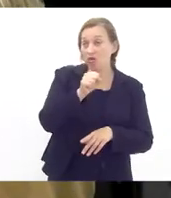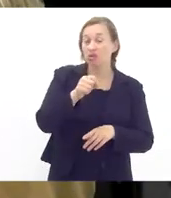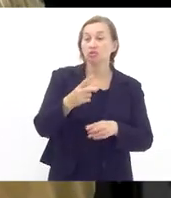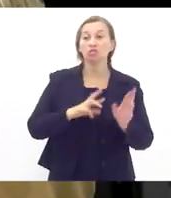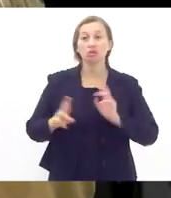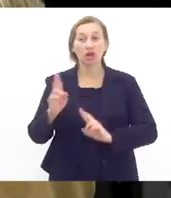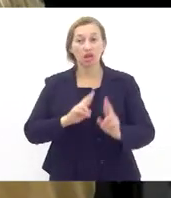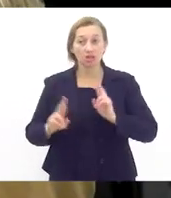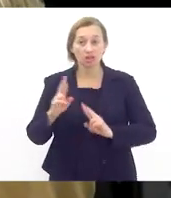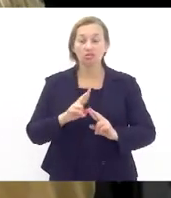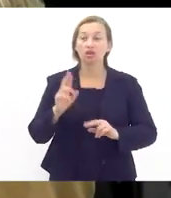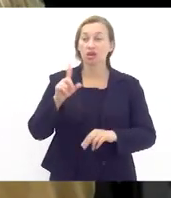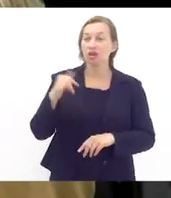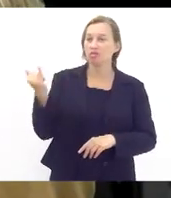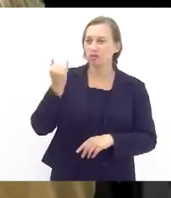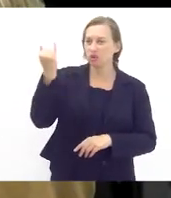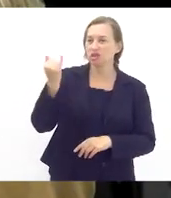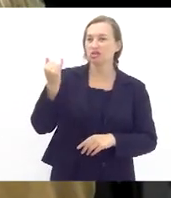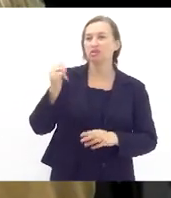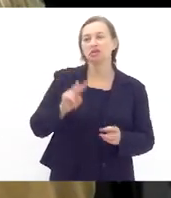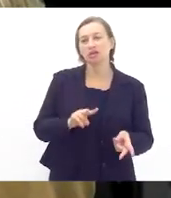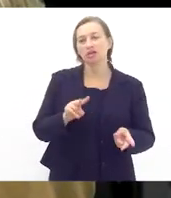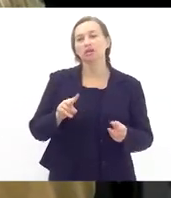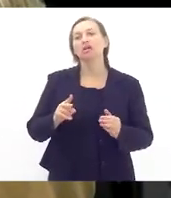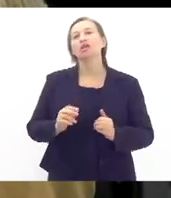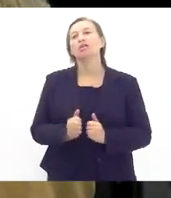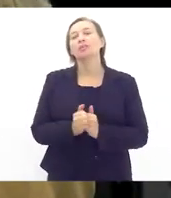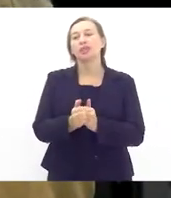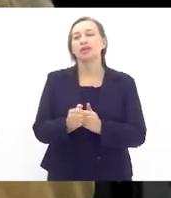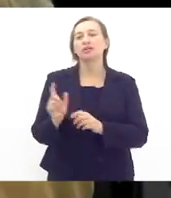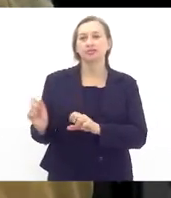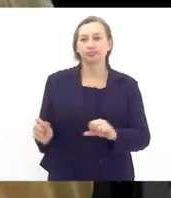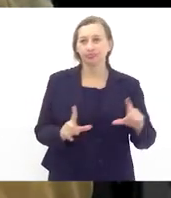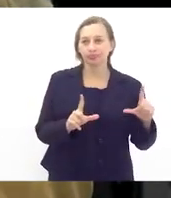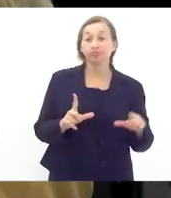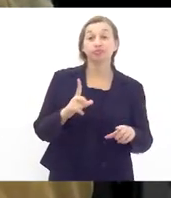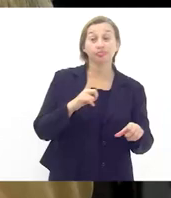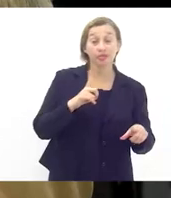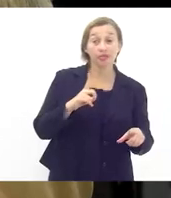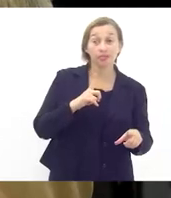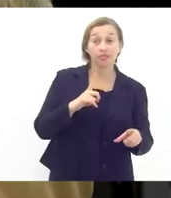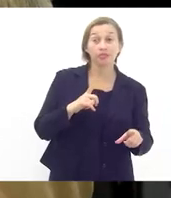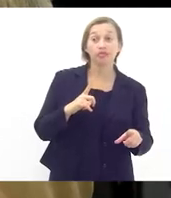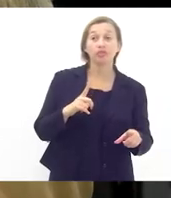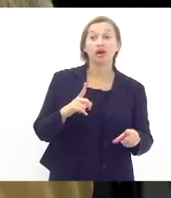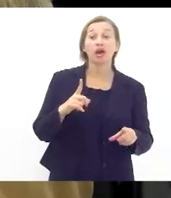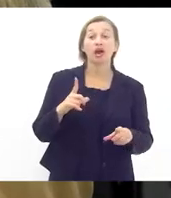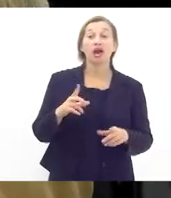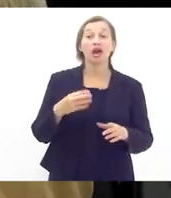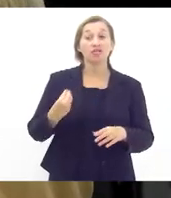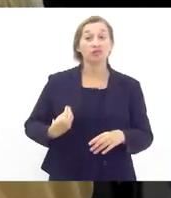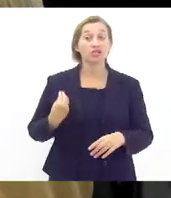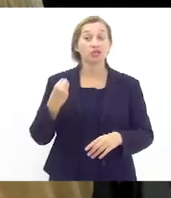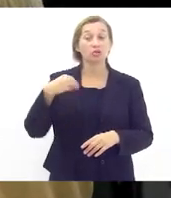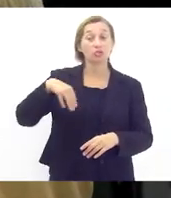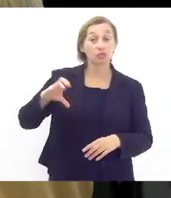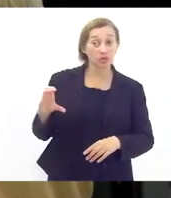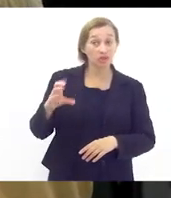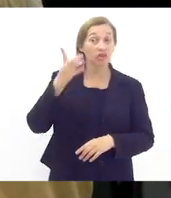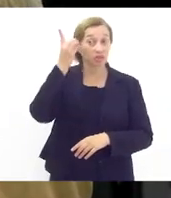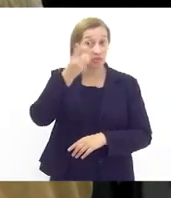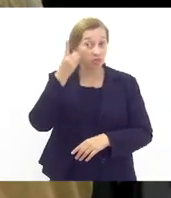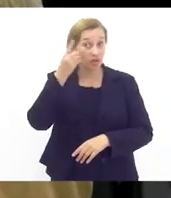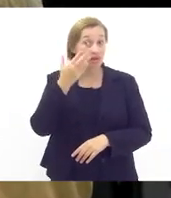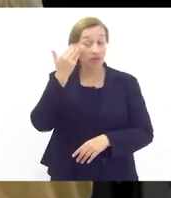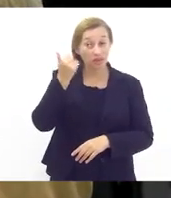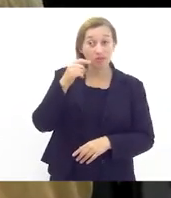relacionamento que também é importante na caminhada pode passar nós tivemos também a presença do Mickey eu não posso deixar de agradecer sabe Binho